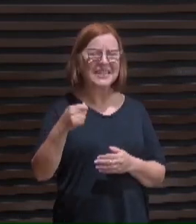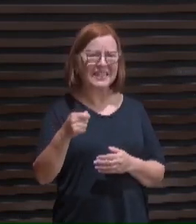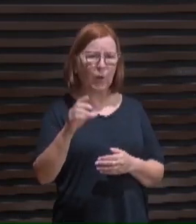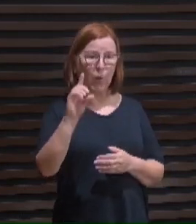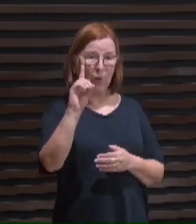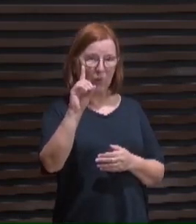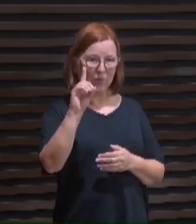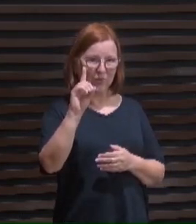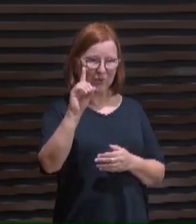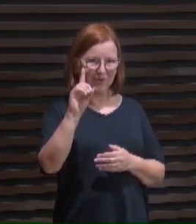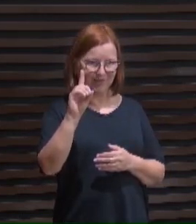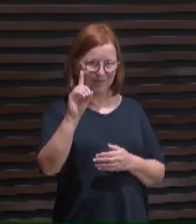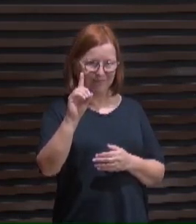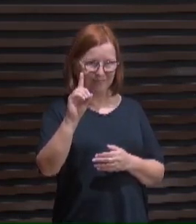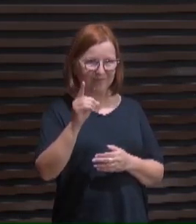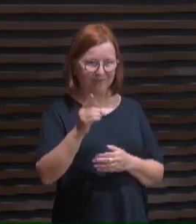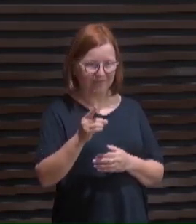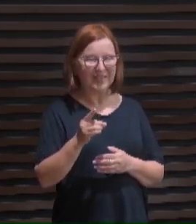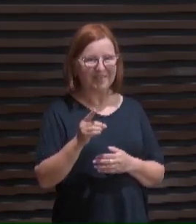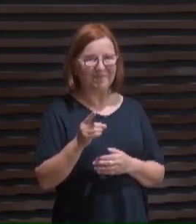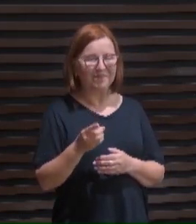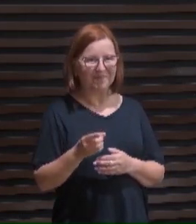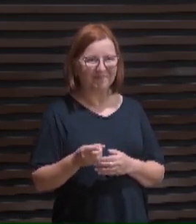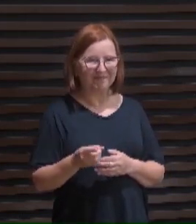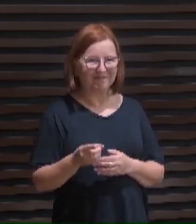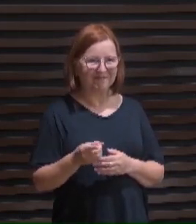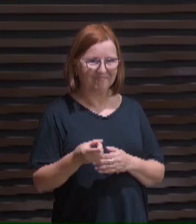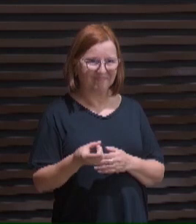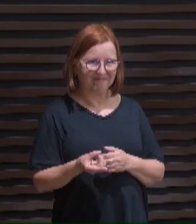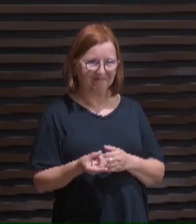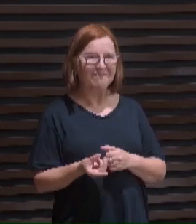serve. Que isso?